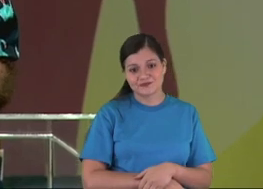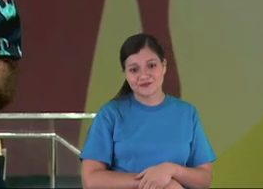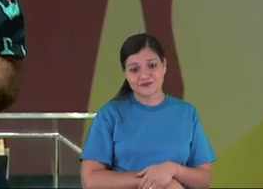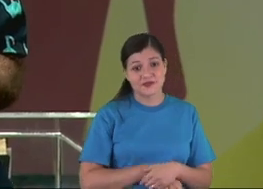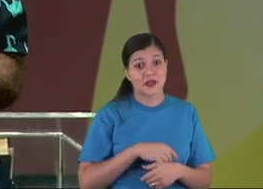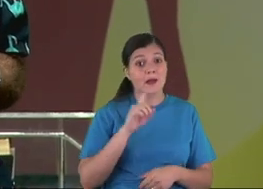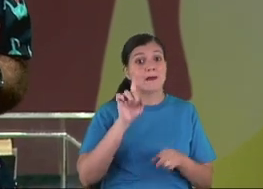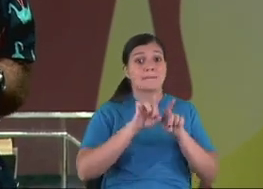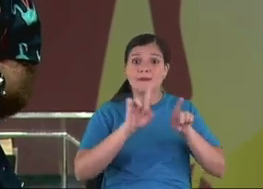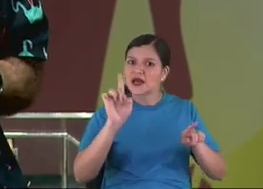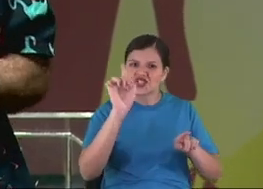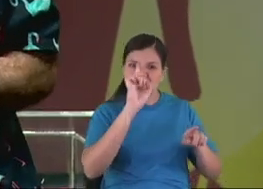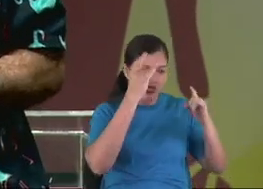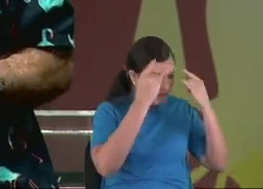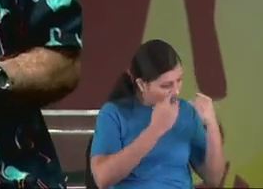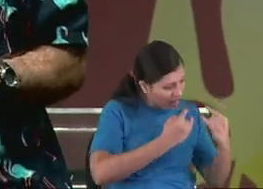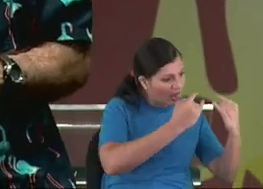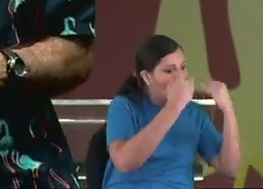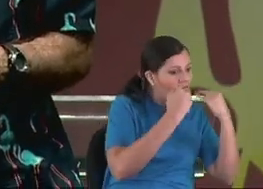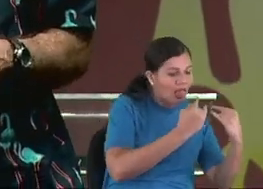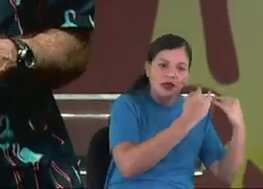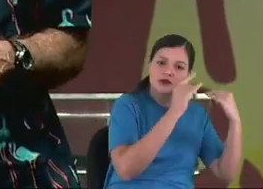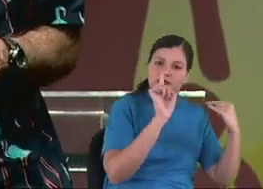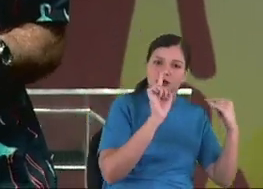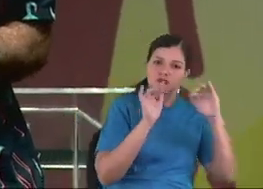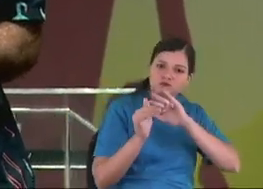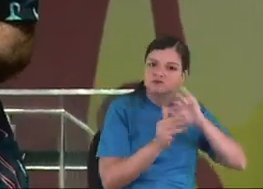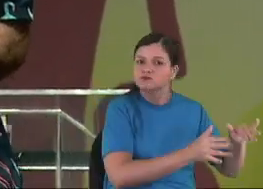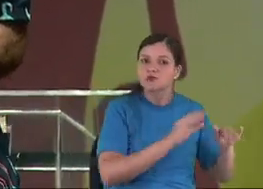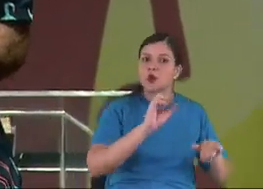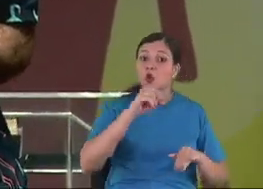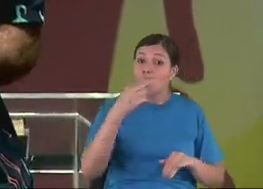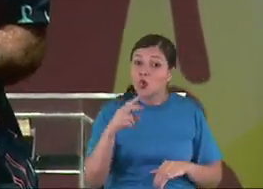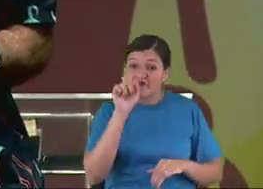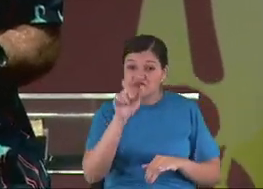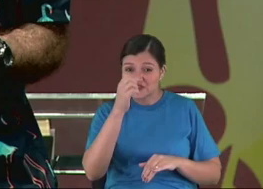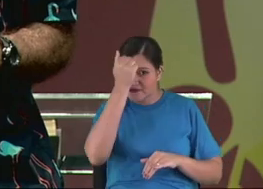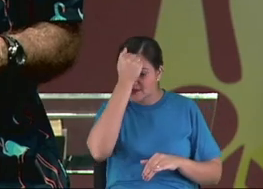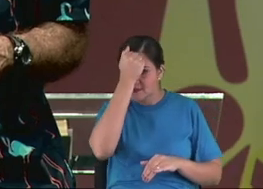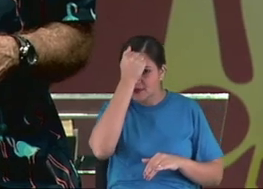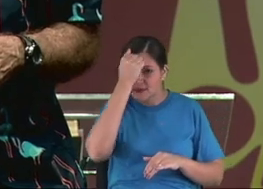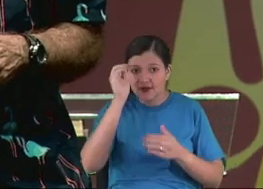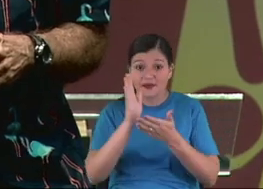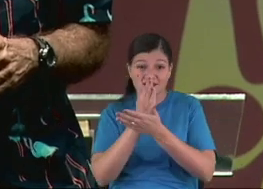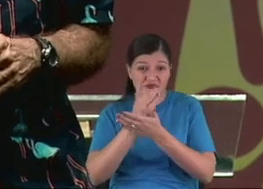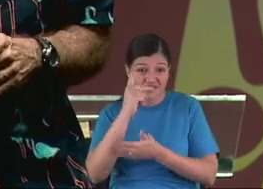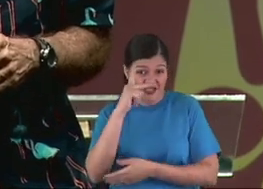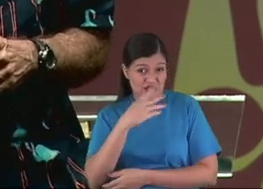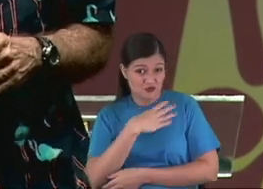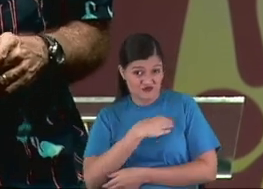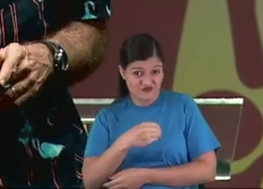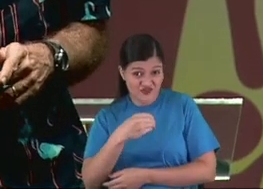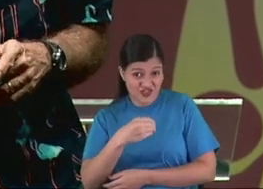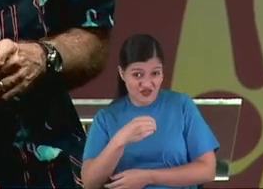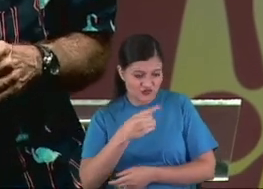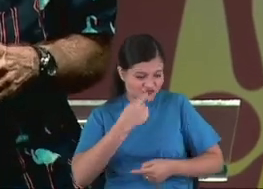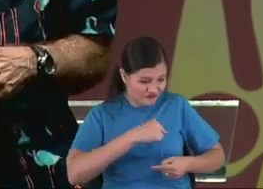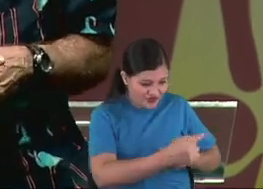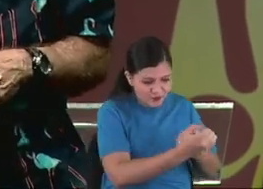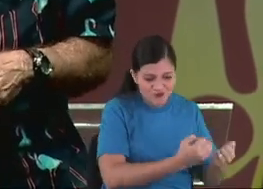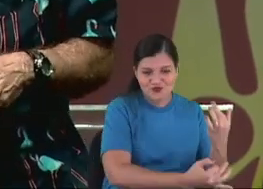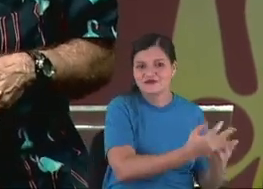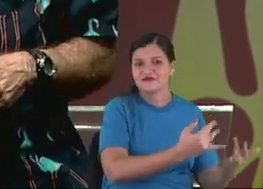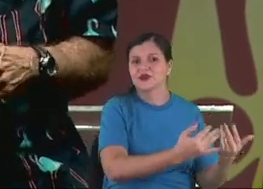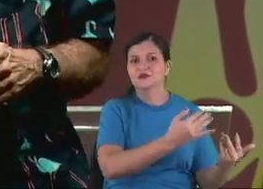Não se entregue, não alimente. Ou você vai se arrepender e talvez seus filhos termine no inferno, se lembra disso